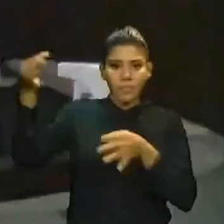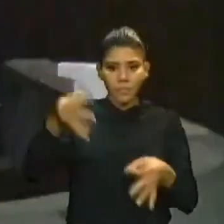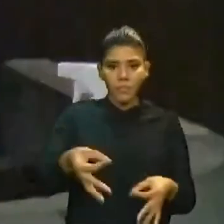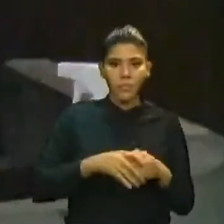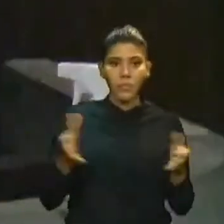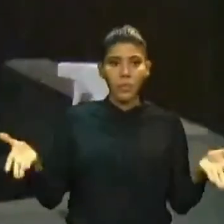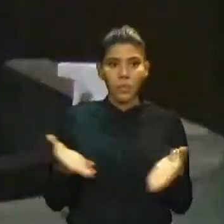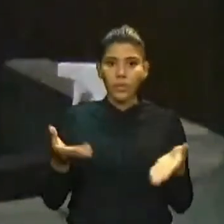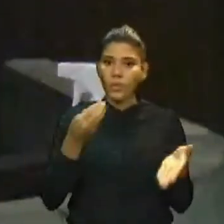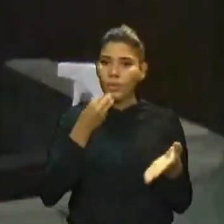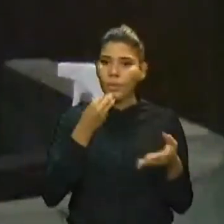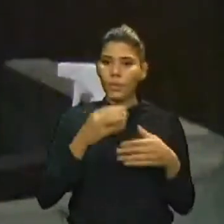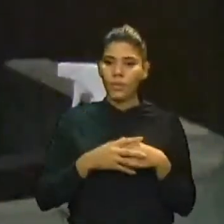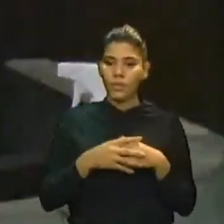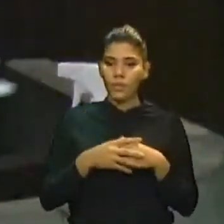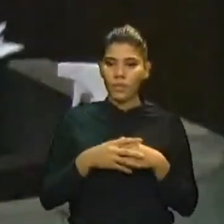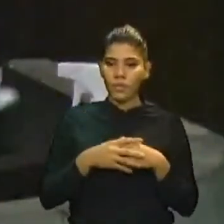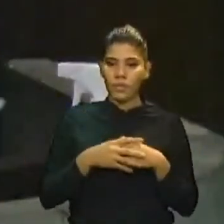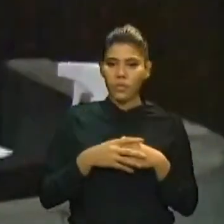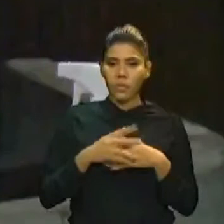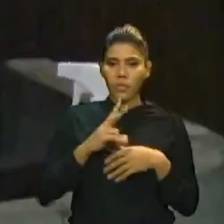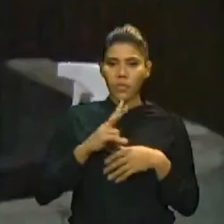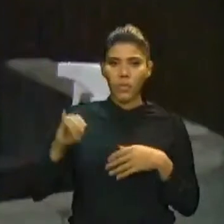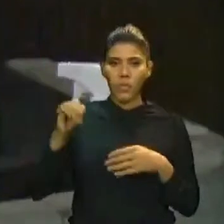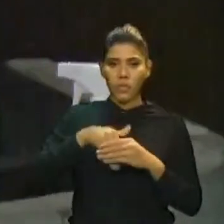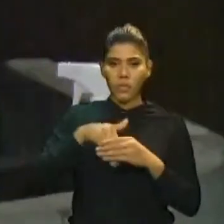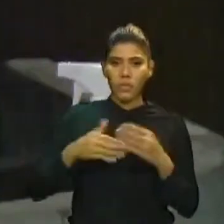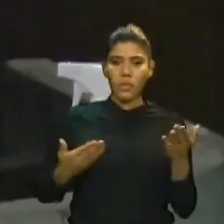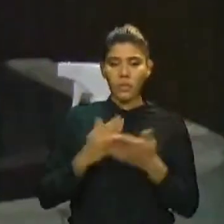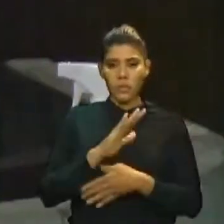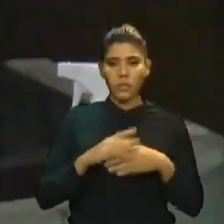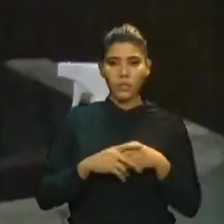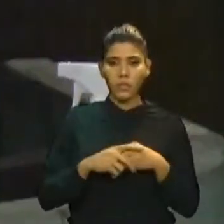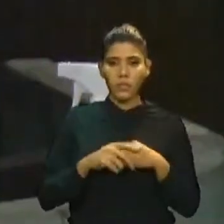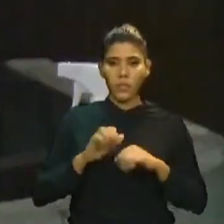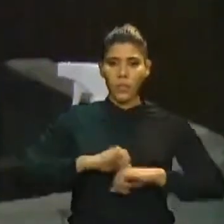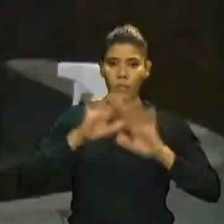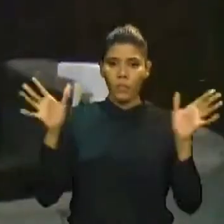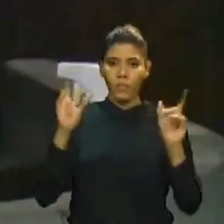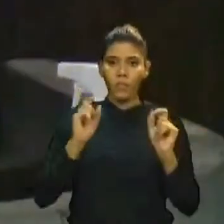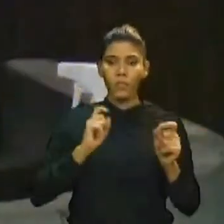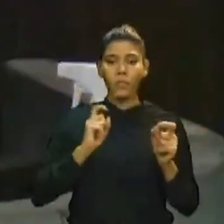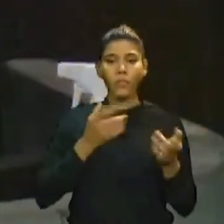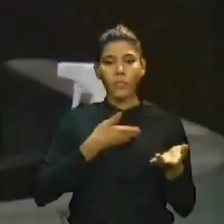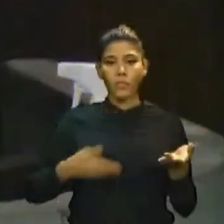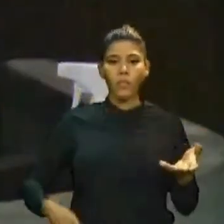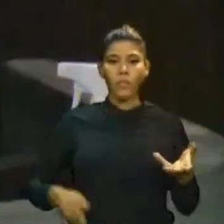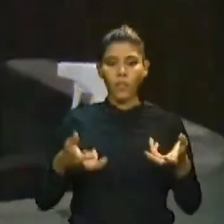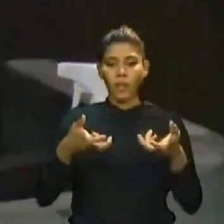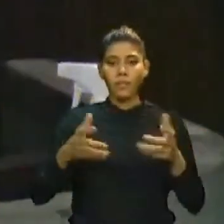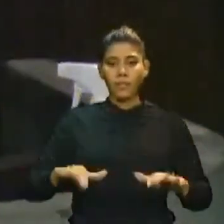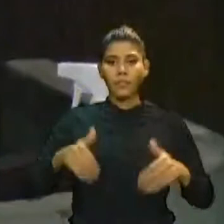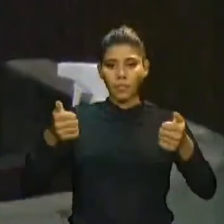era hoje. Mande para cá semana que vem que a gente vota e aprova. E fica claro que o governo está querendo melhorar, sim,